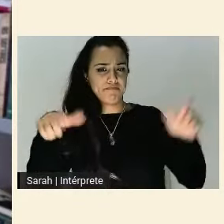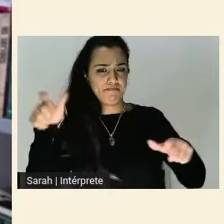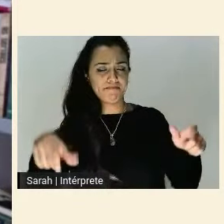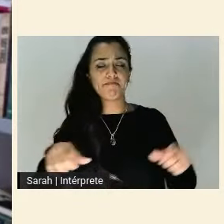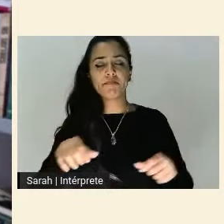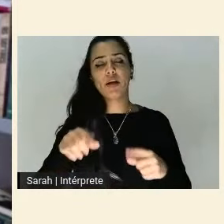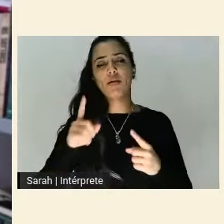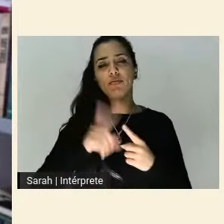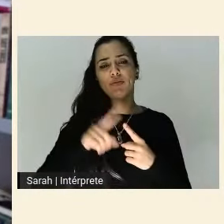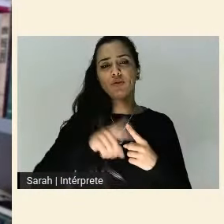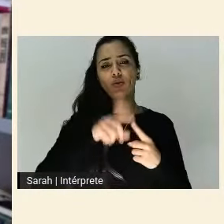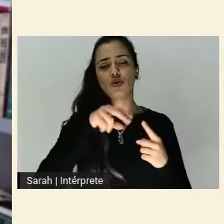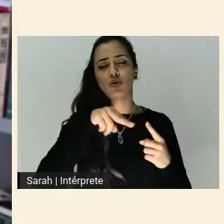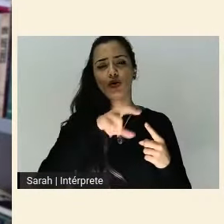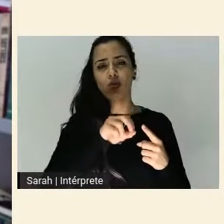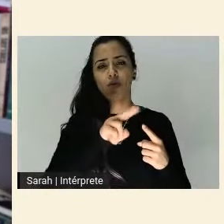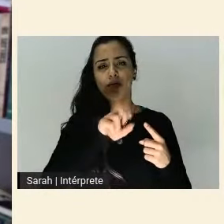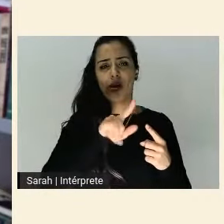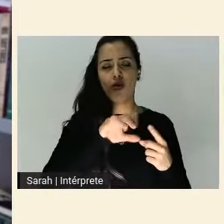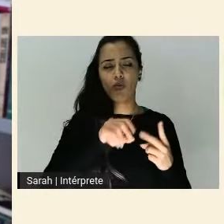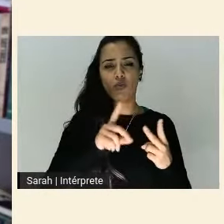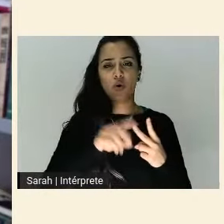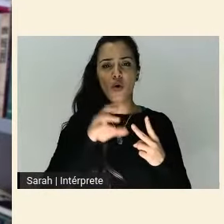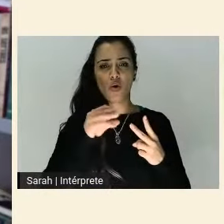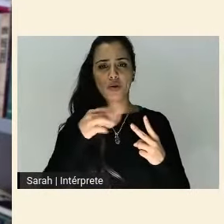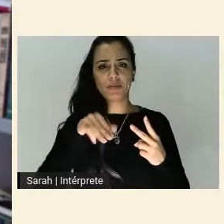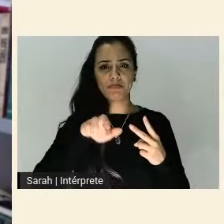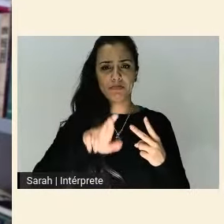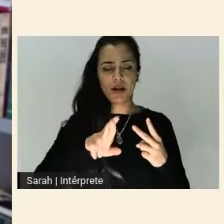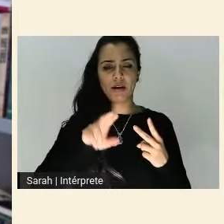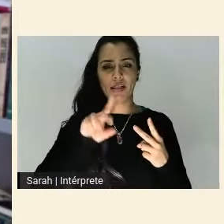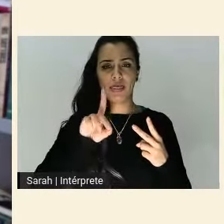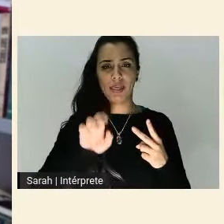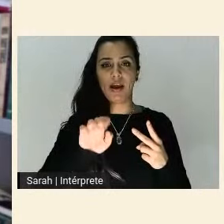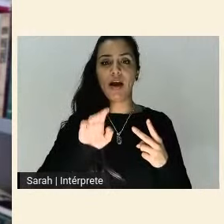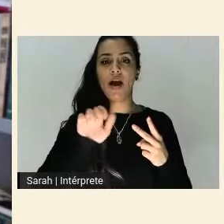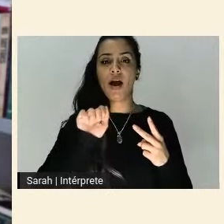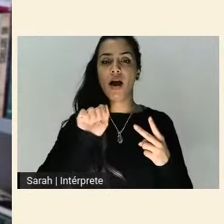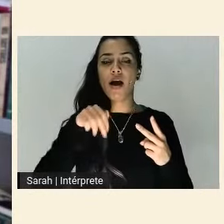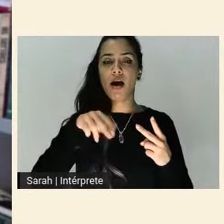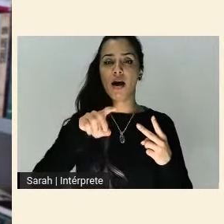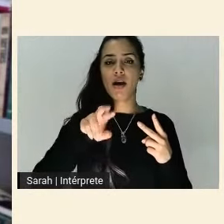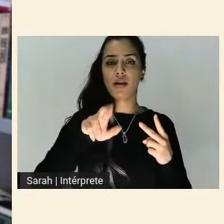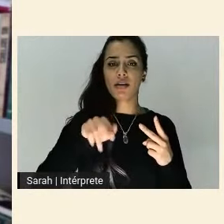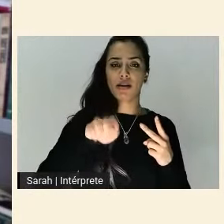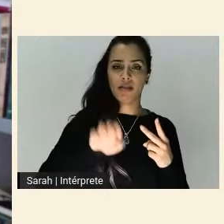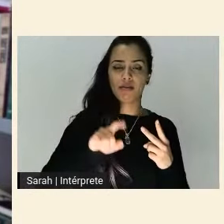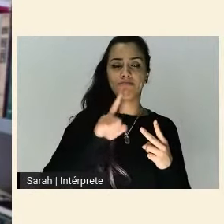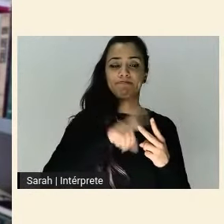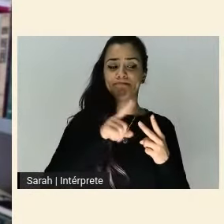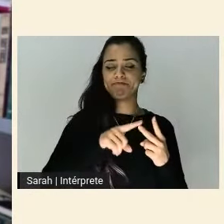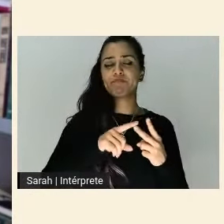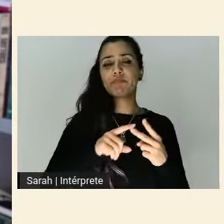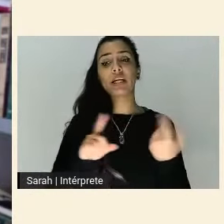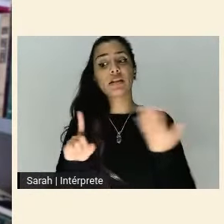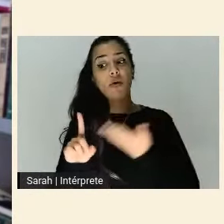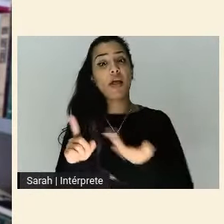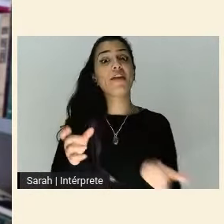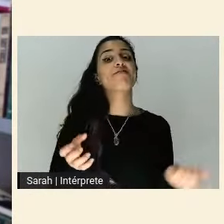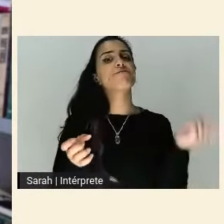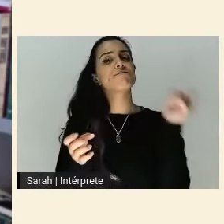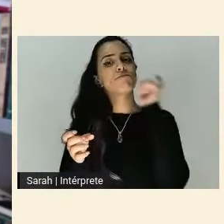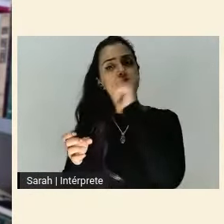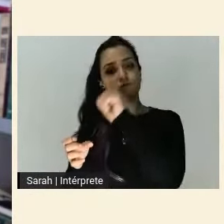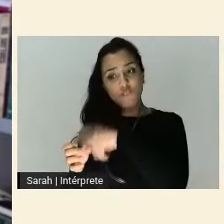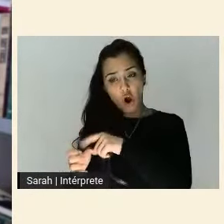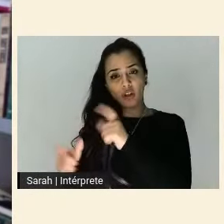de Andrade. E volta ao Recife, né, trazendo a boa nova do modernismo